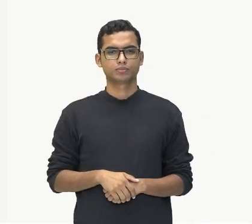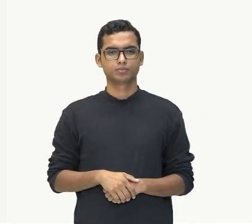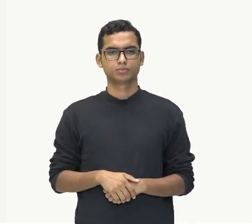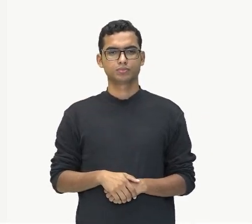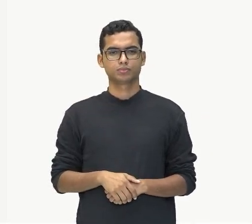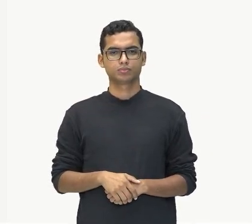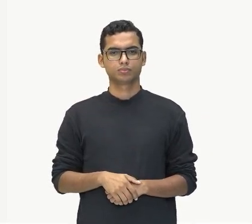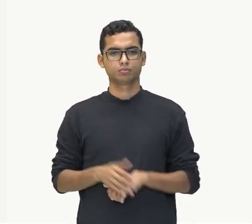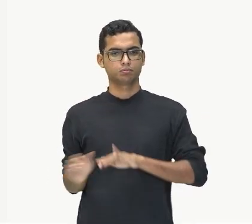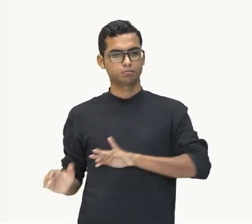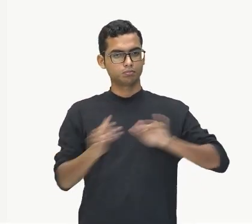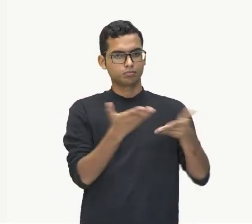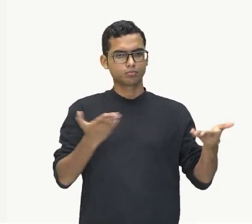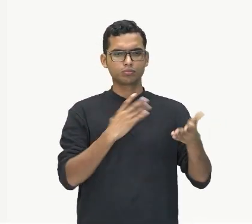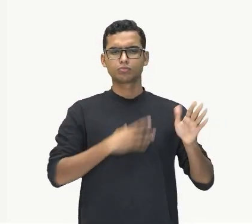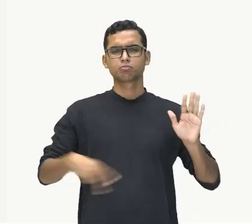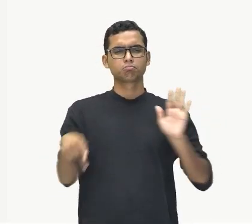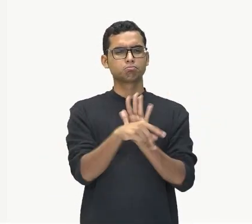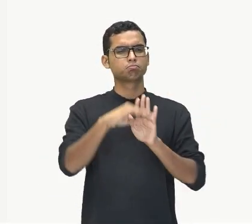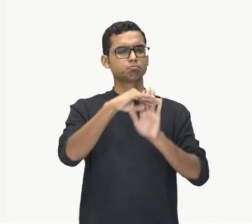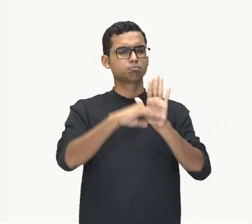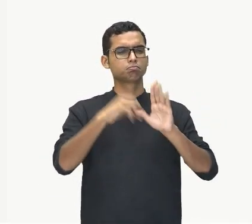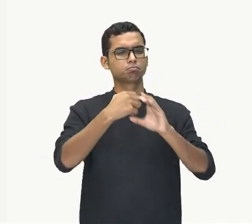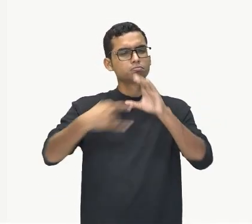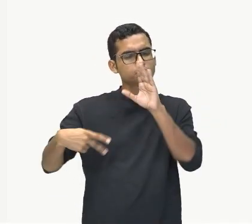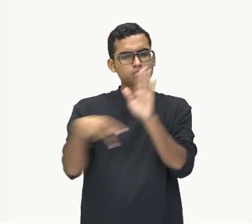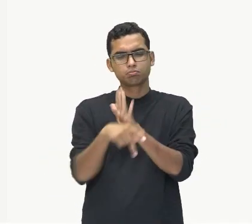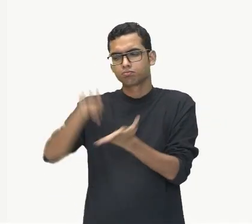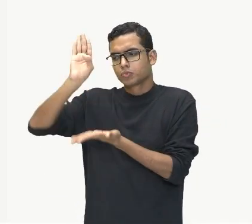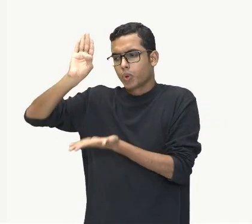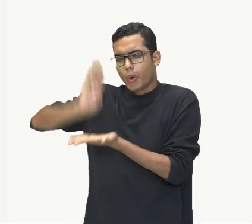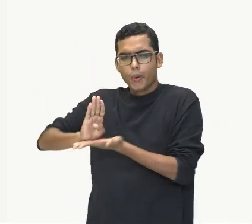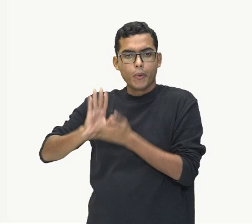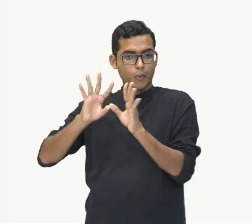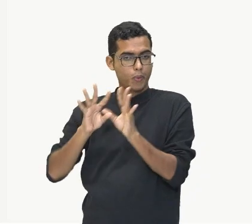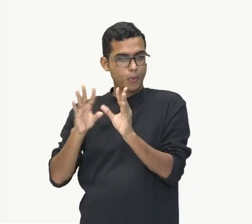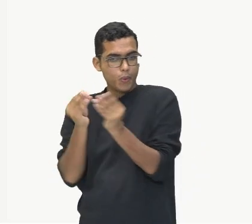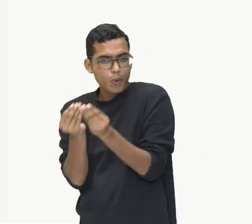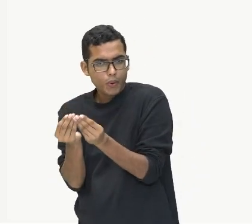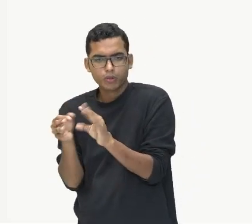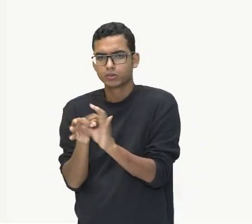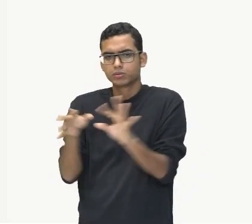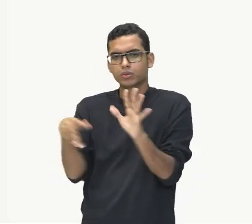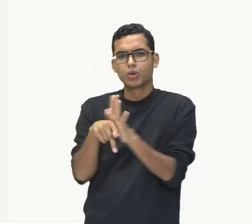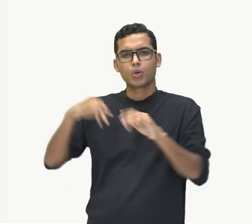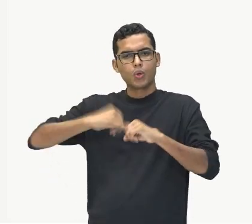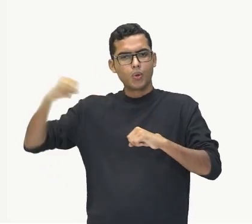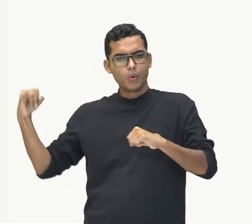Propriedade das bases. Essas substâncias liberam